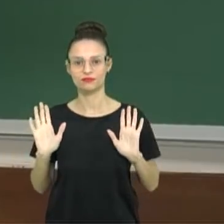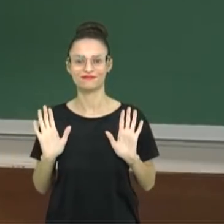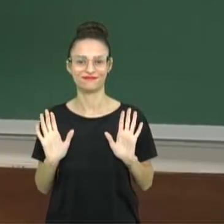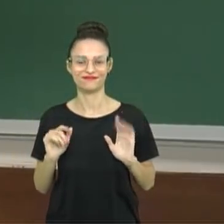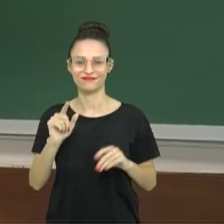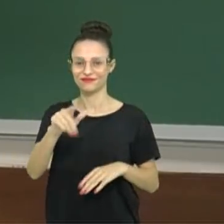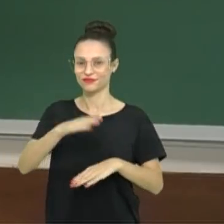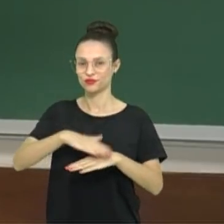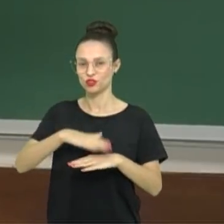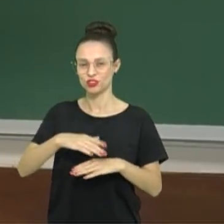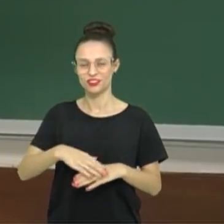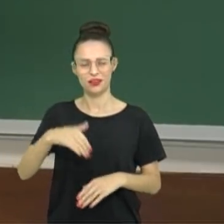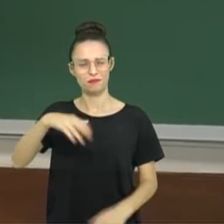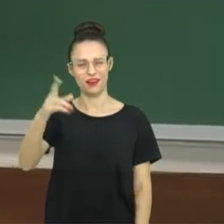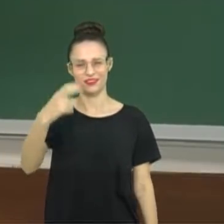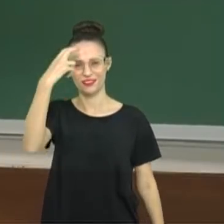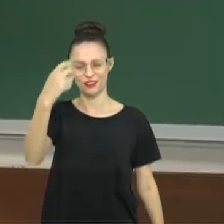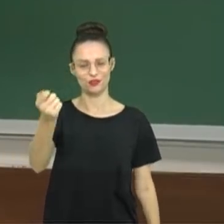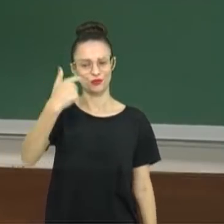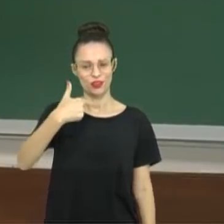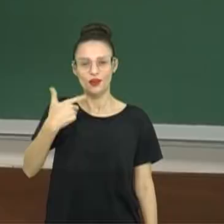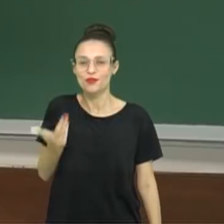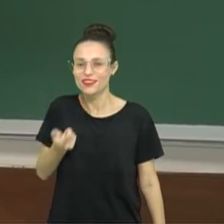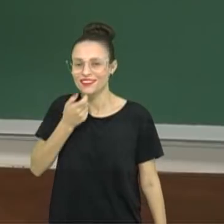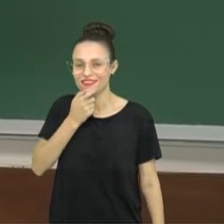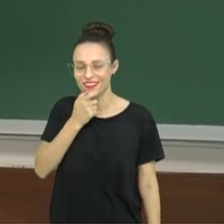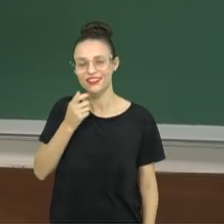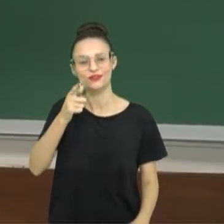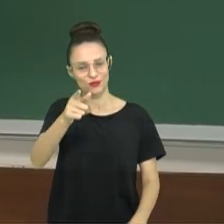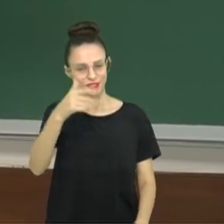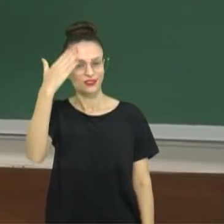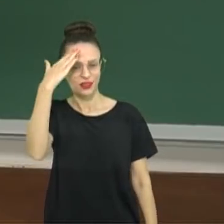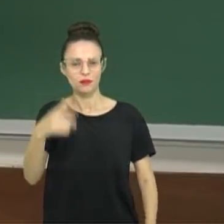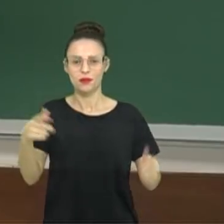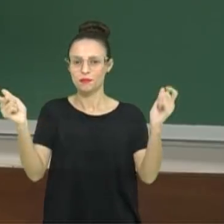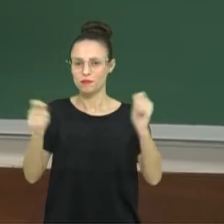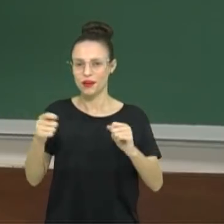isso. Você é muito mais inteligente que eu em inglês e você tem condição de